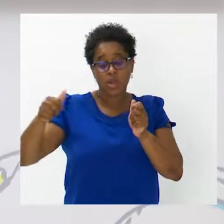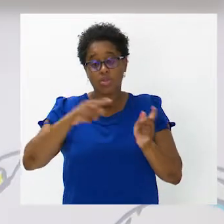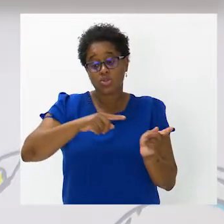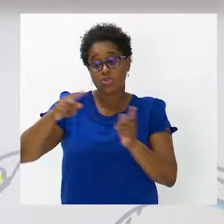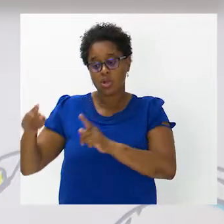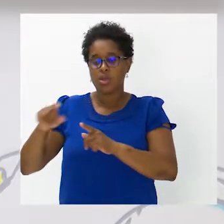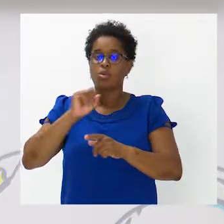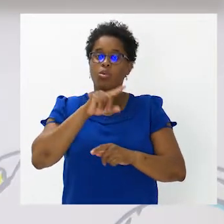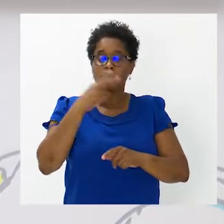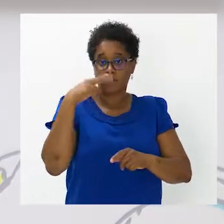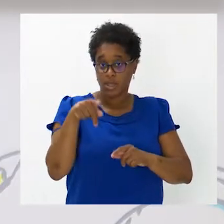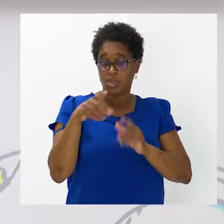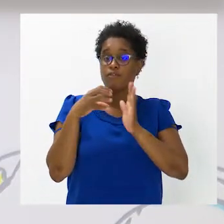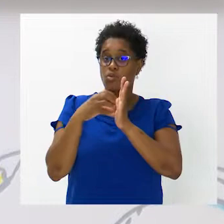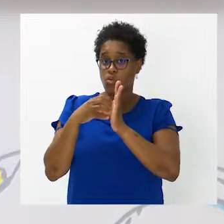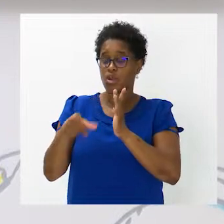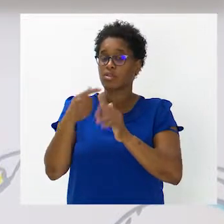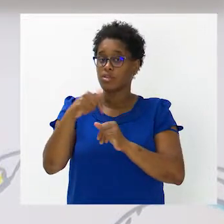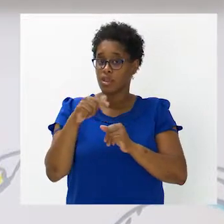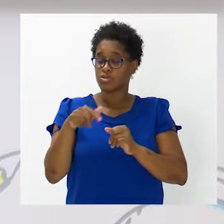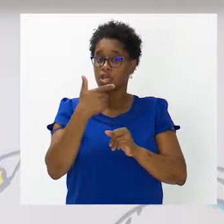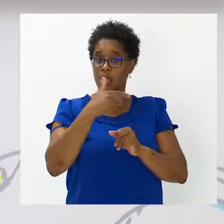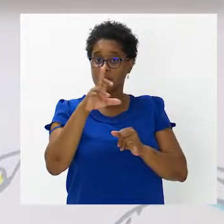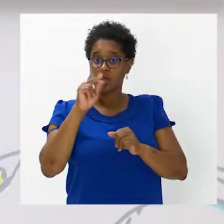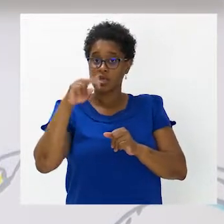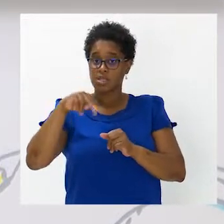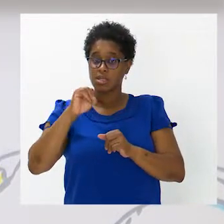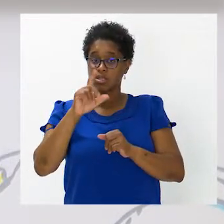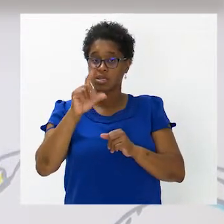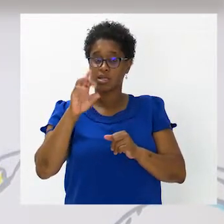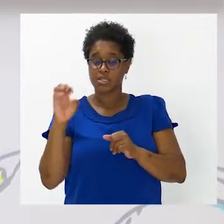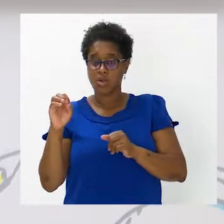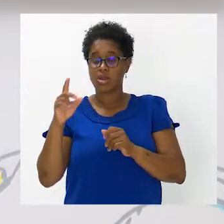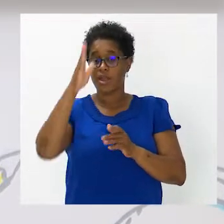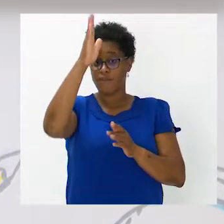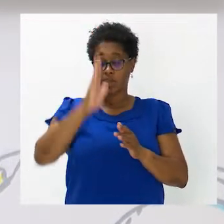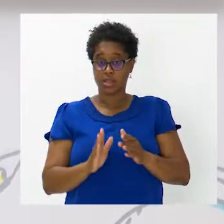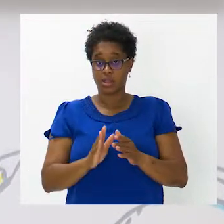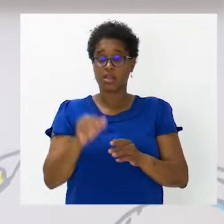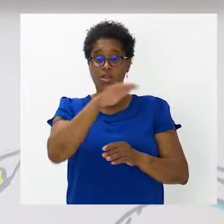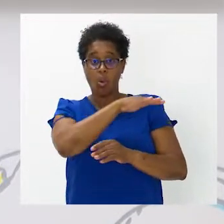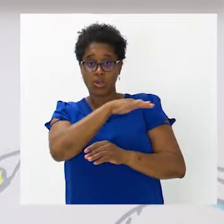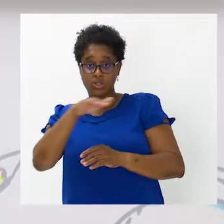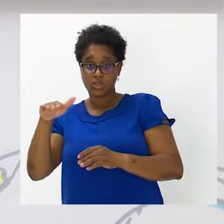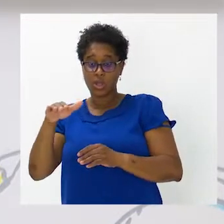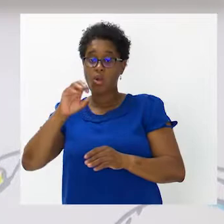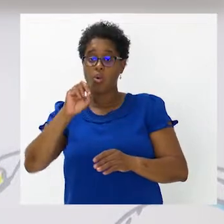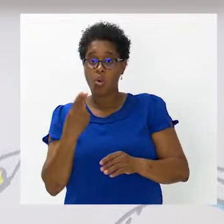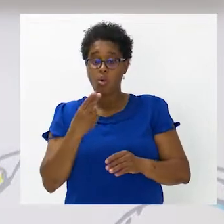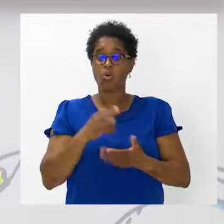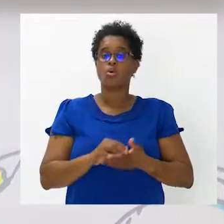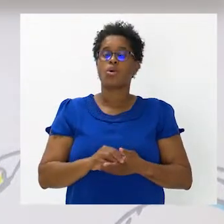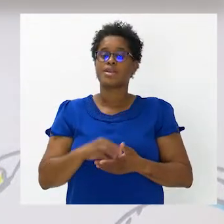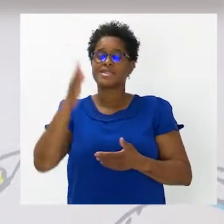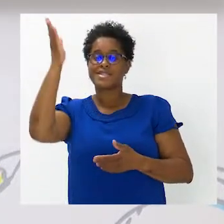podem ver aqui na figura. Temos aqui a translação na vertical, na horizontal ou